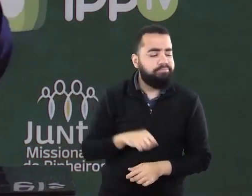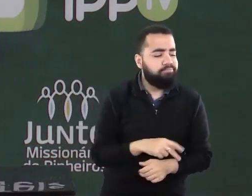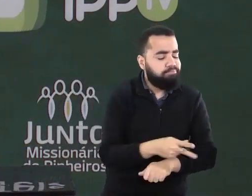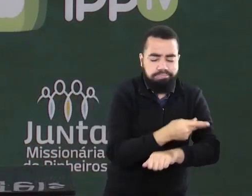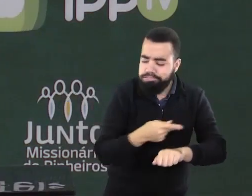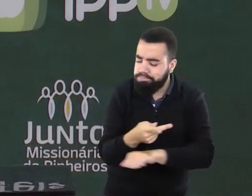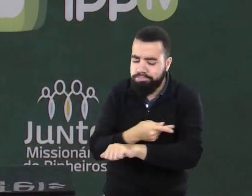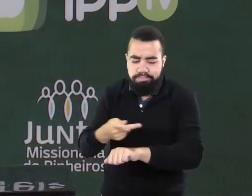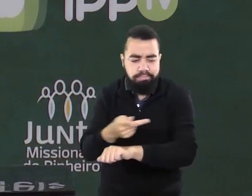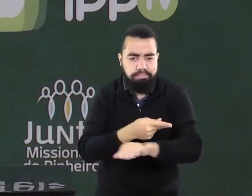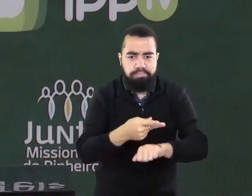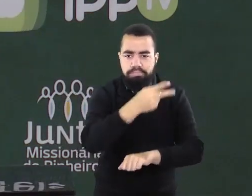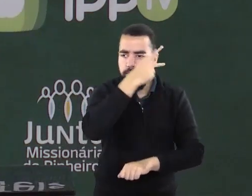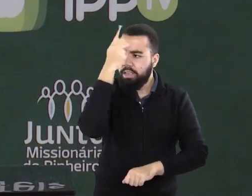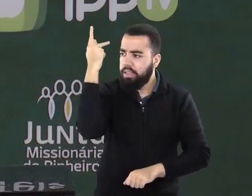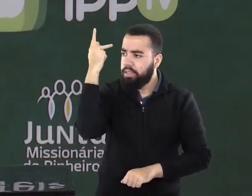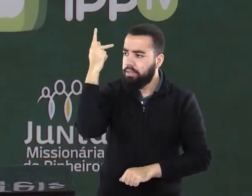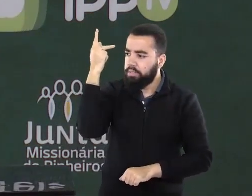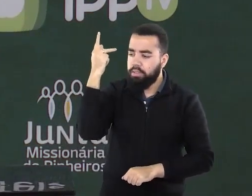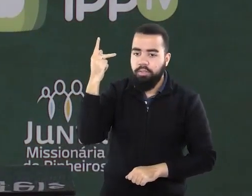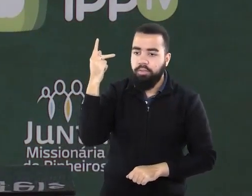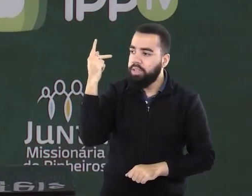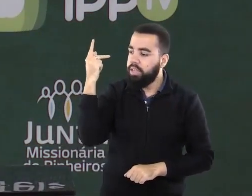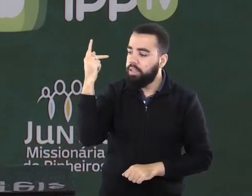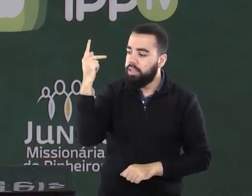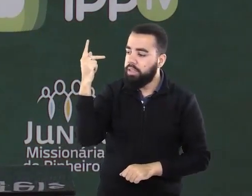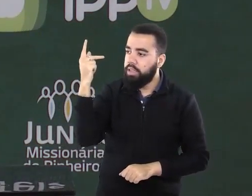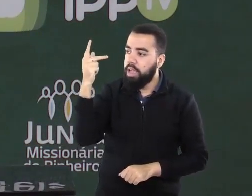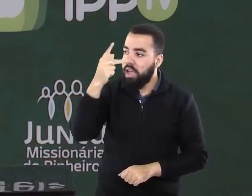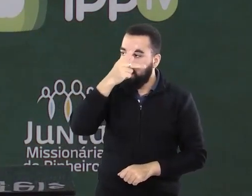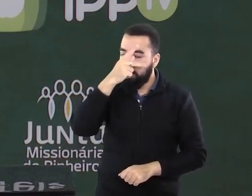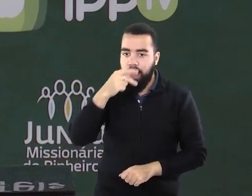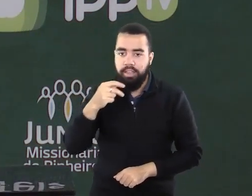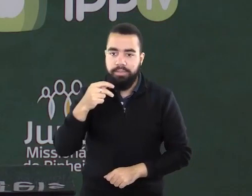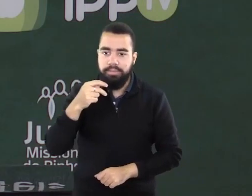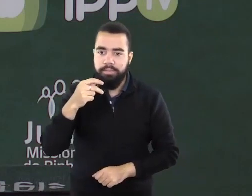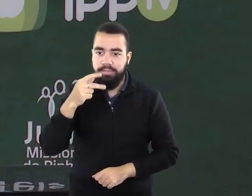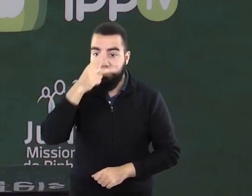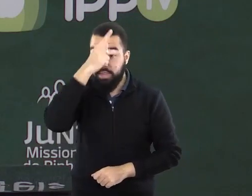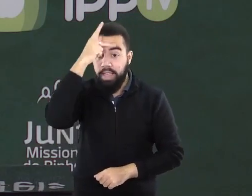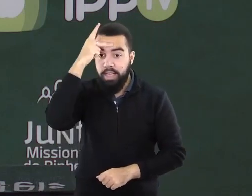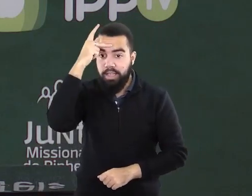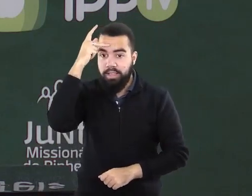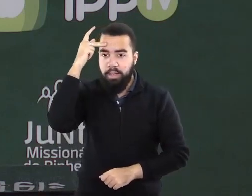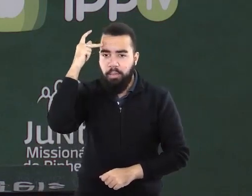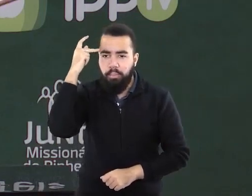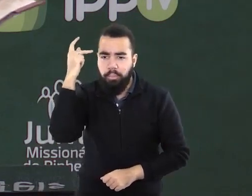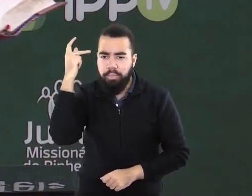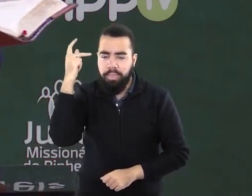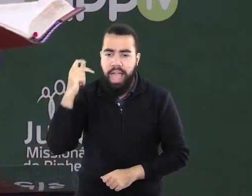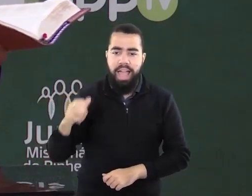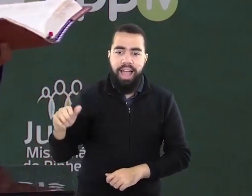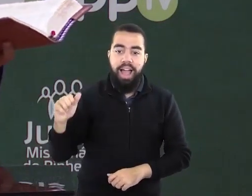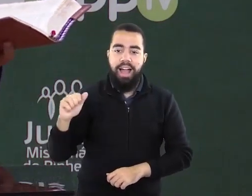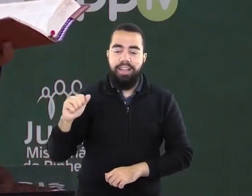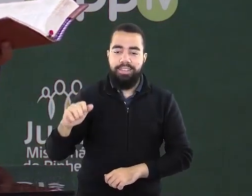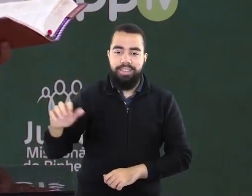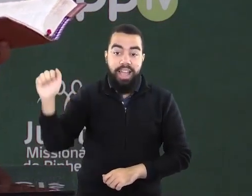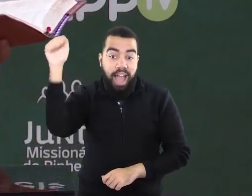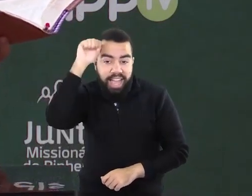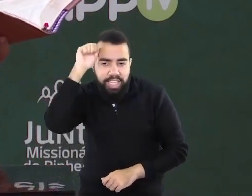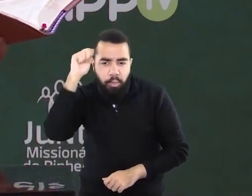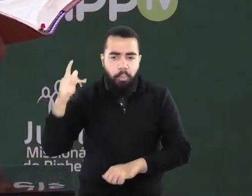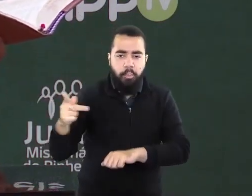pudesse corresponder com ele, emocional, espiritual e fisicamente.